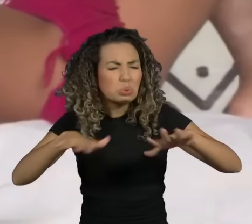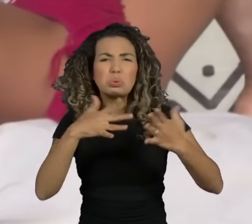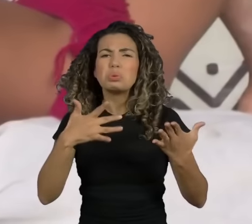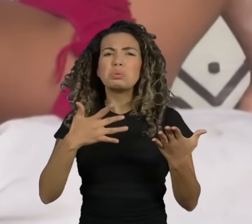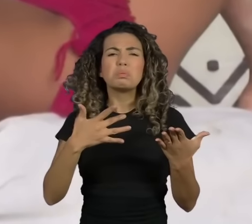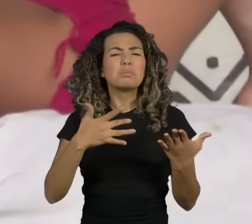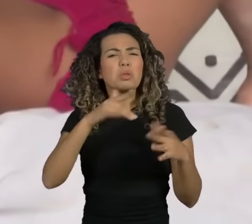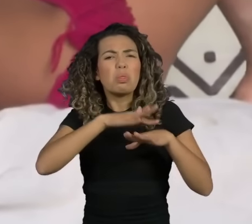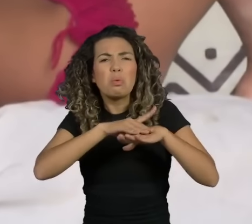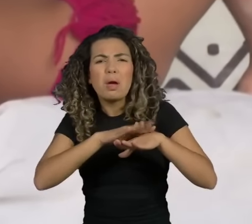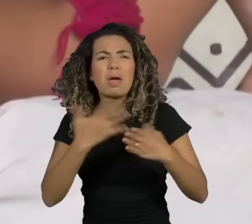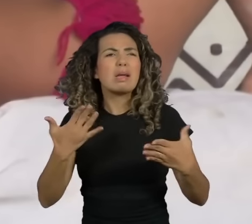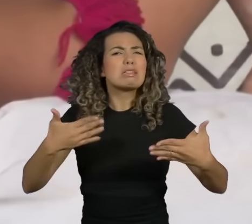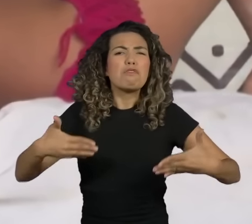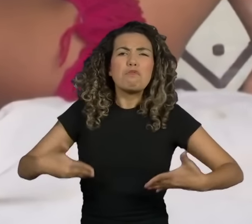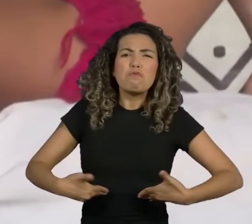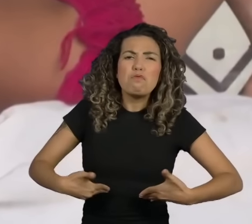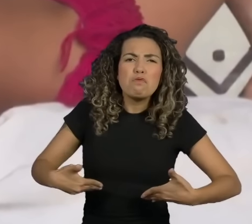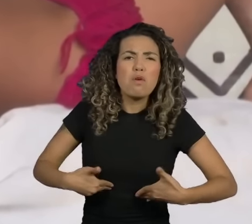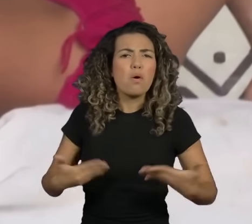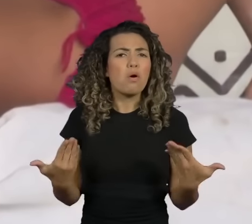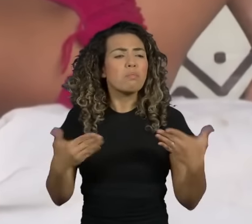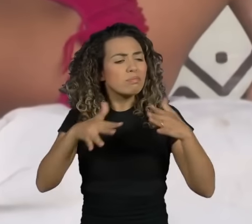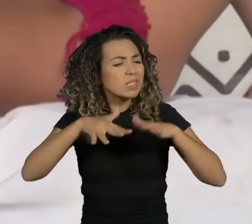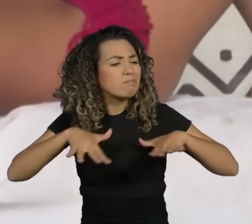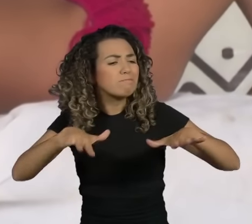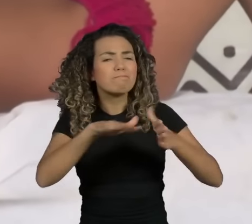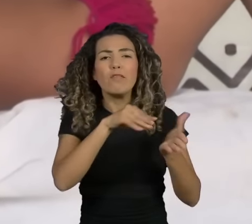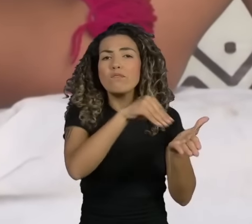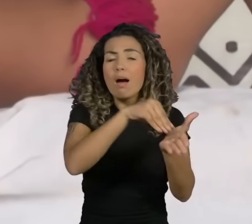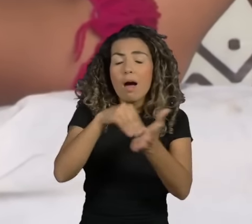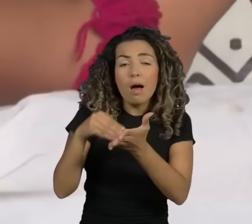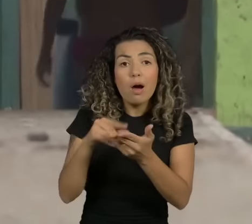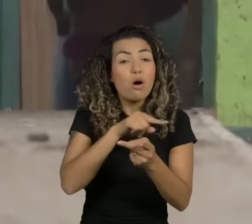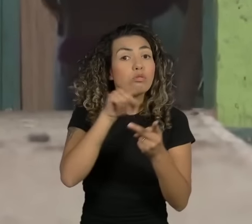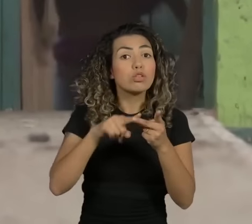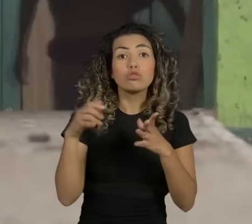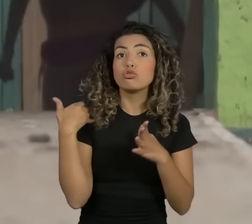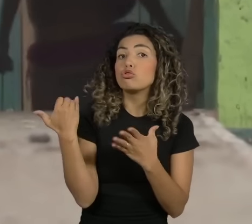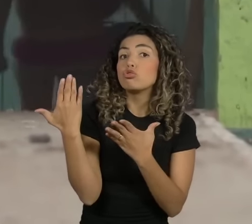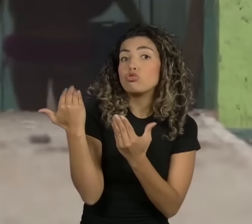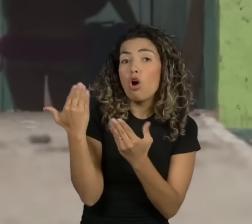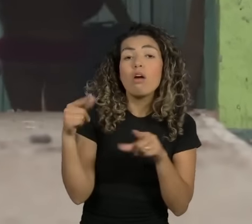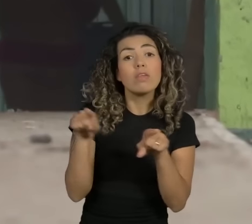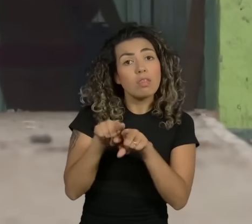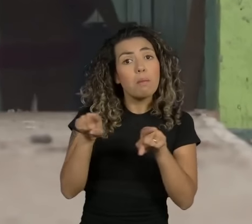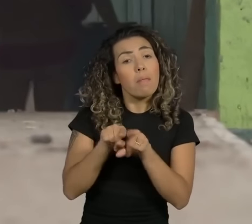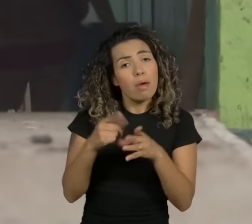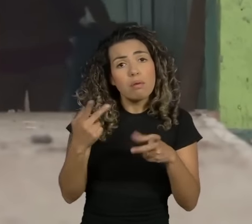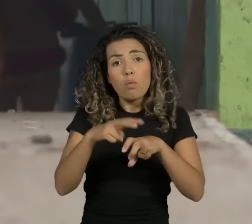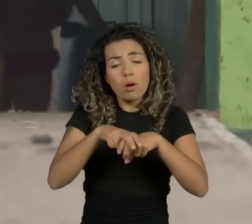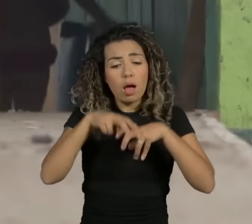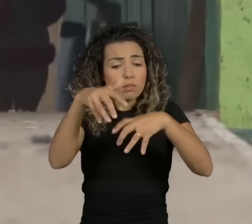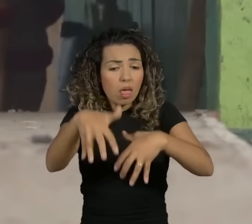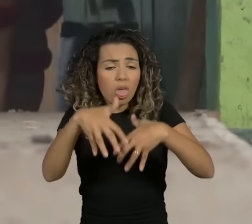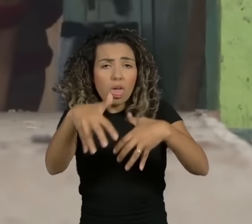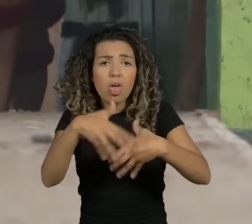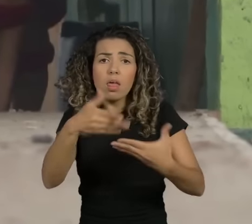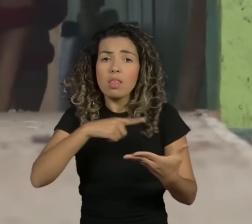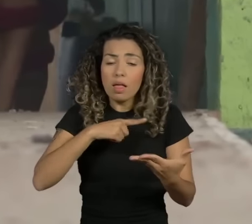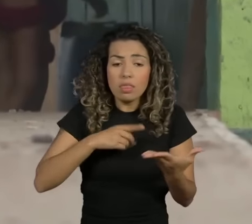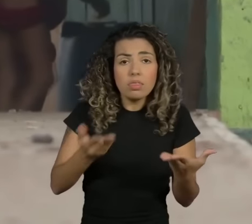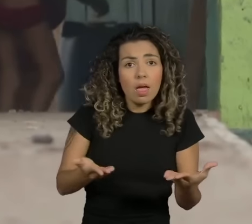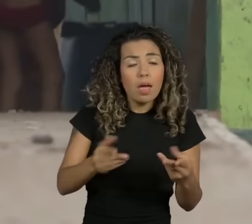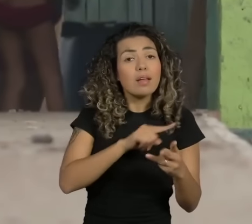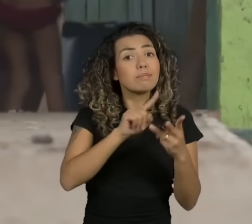pelas doenças, pela fome, por tudo isso, seja pelos jovens que são cooptados pelo garimpo, ou pelas meninas que são muitas